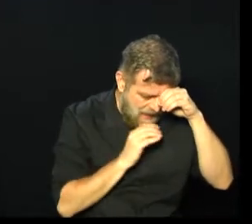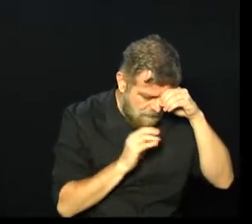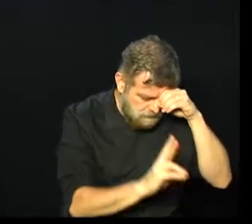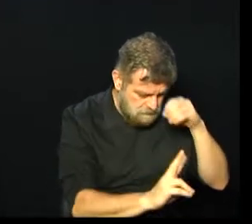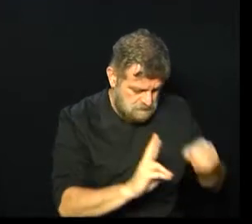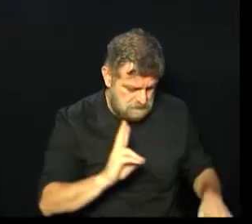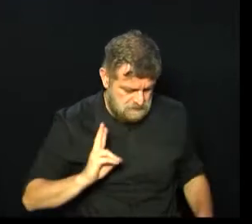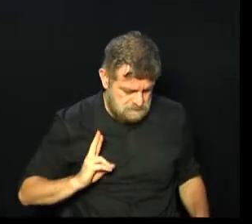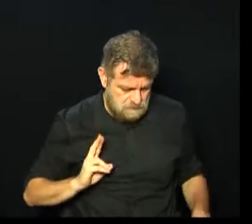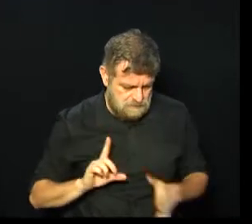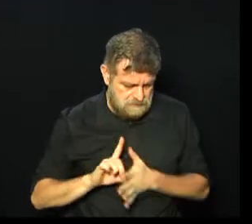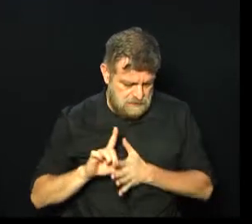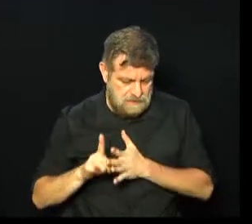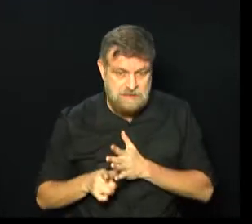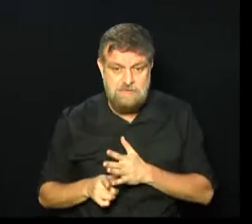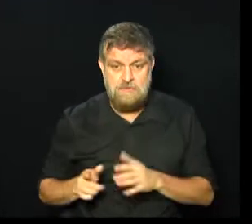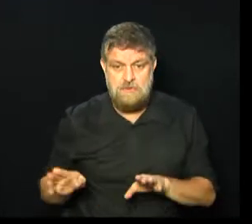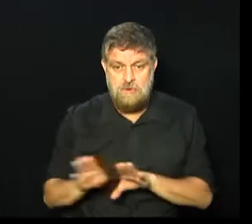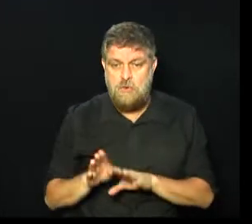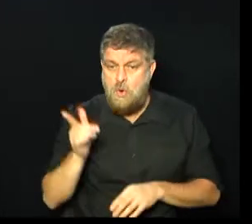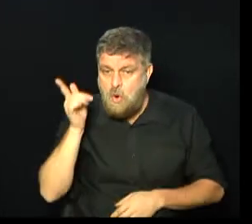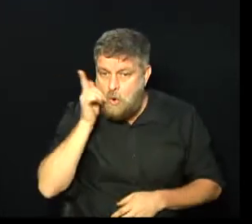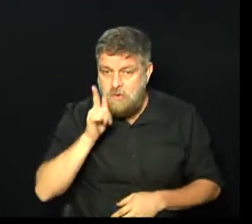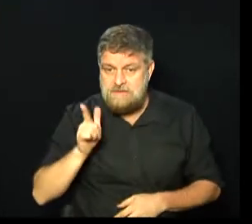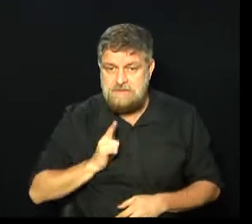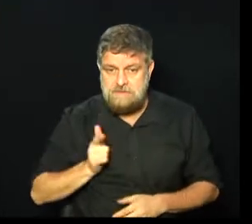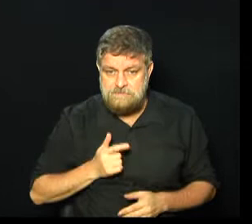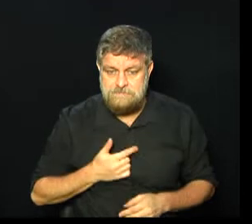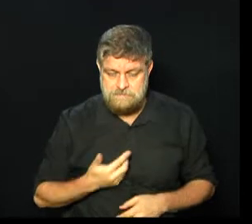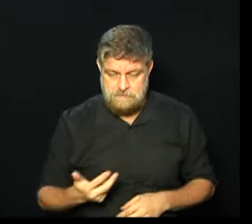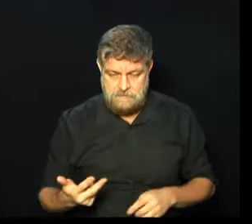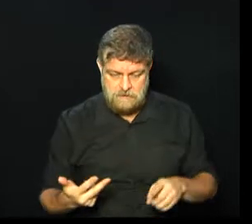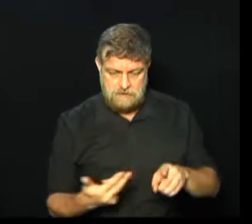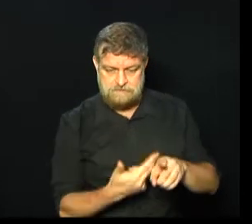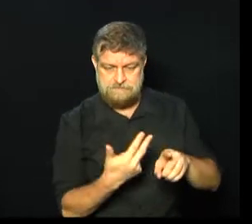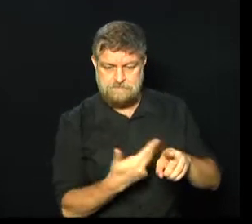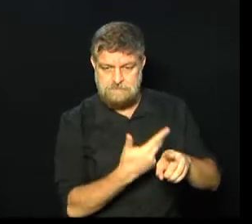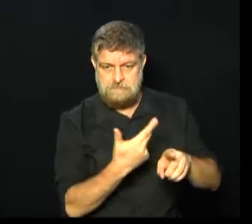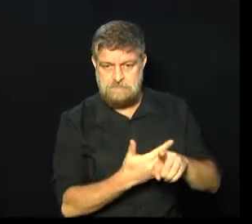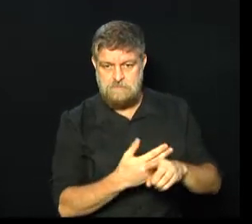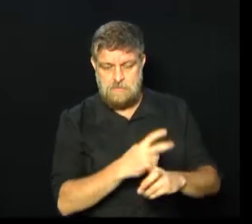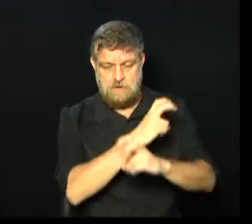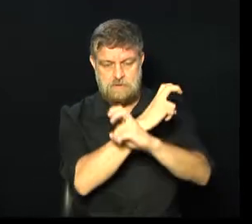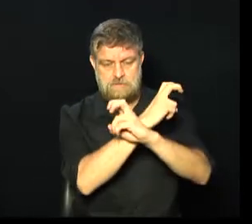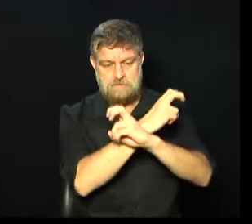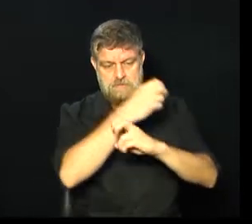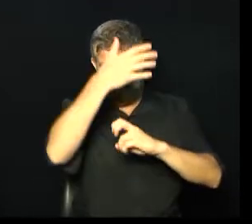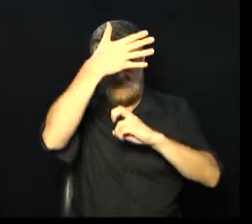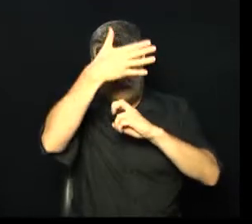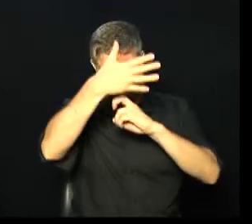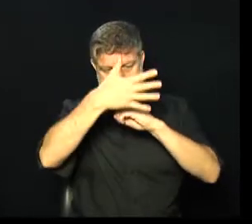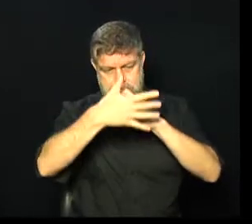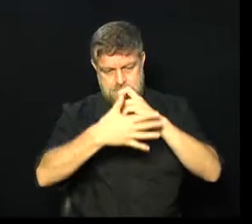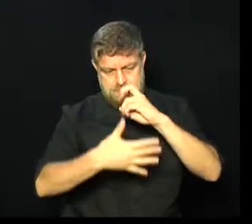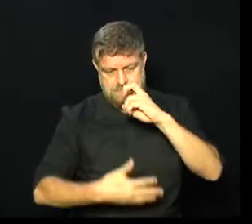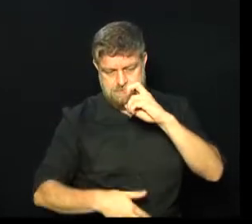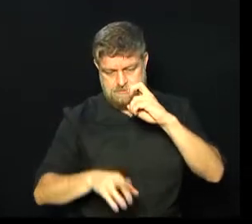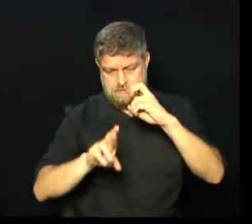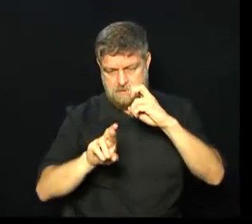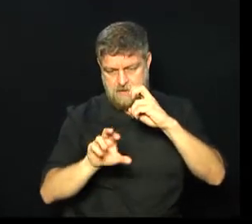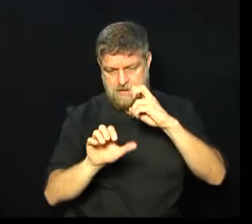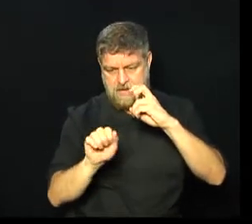depois do resultado da biópsia agilizar o acesso ao cirurgião ou à radioterapia, e depois para acelerar o resultado